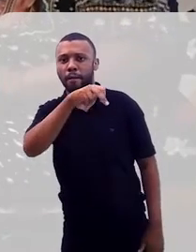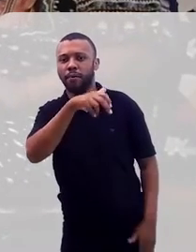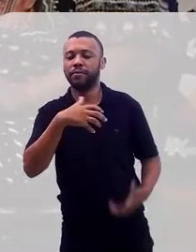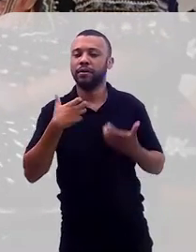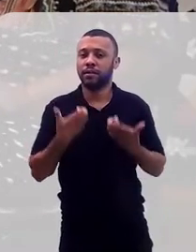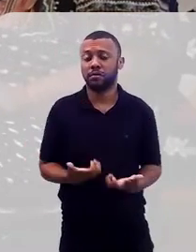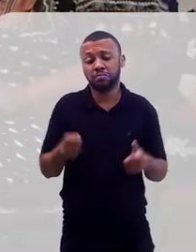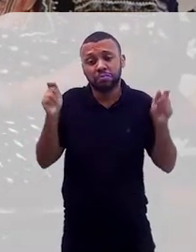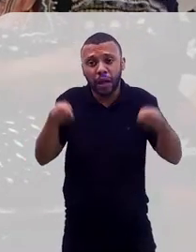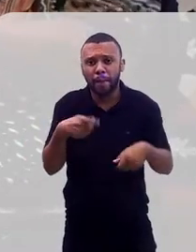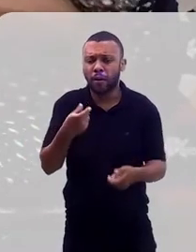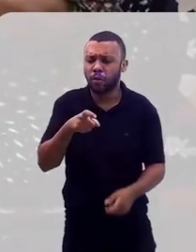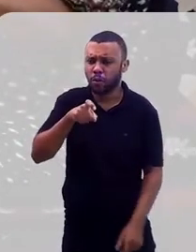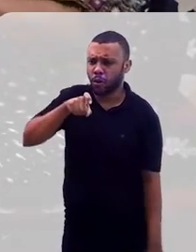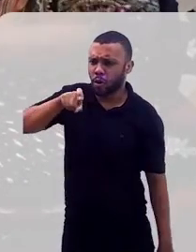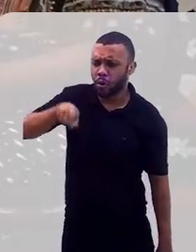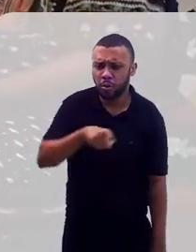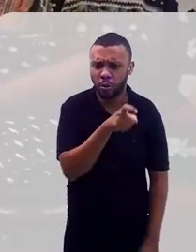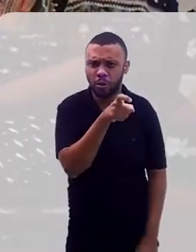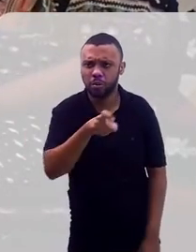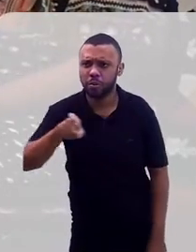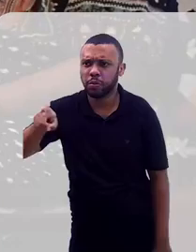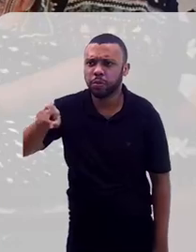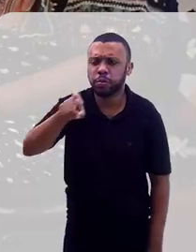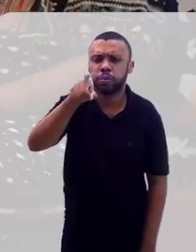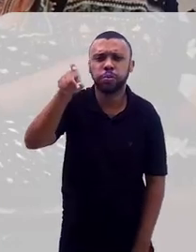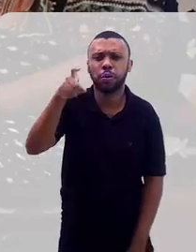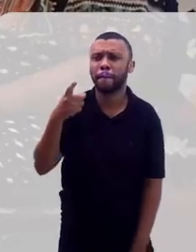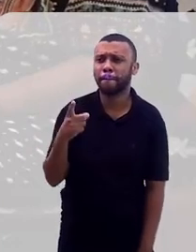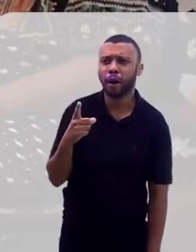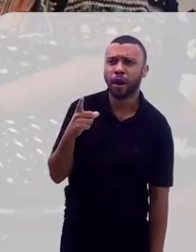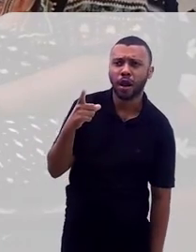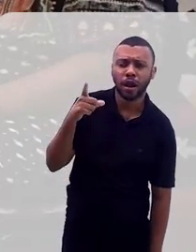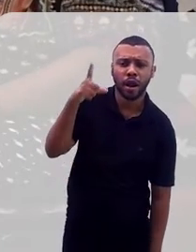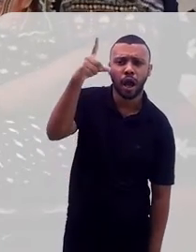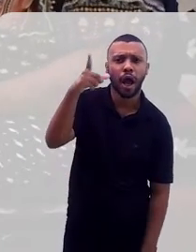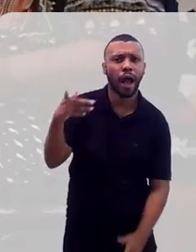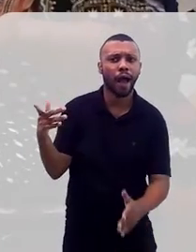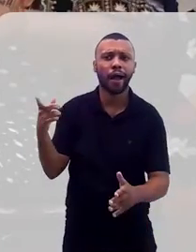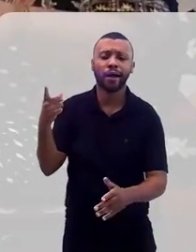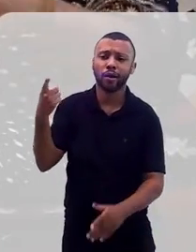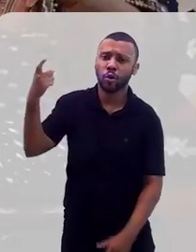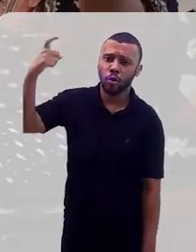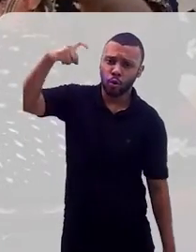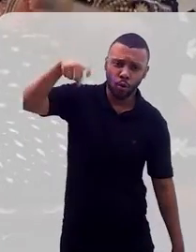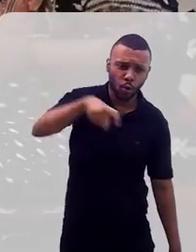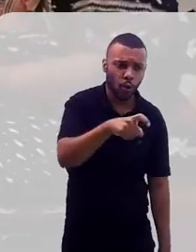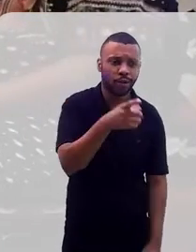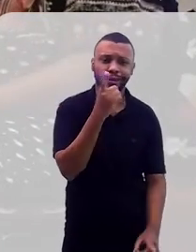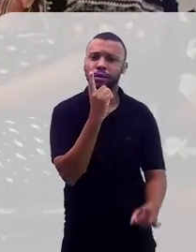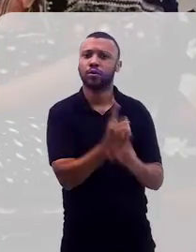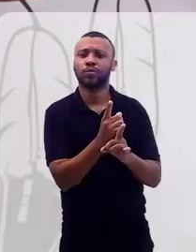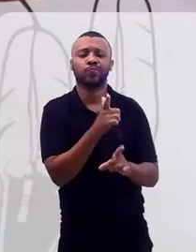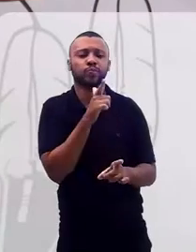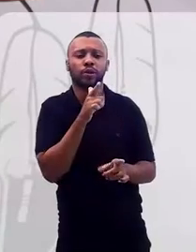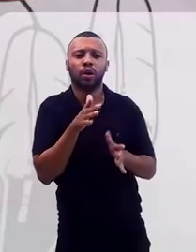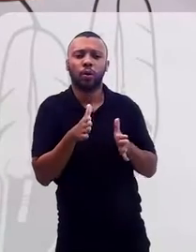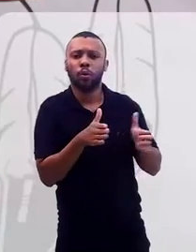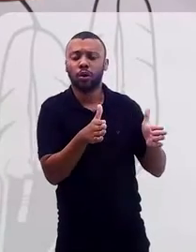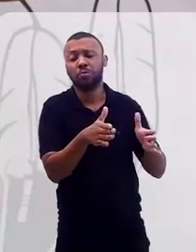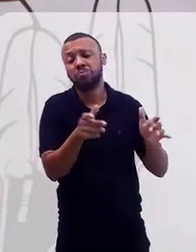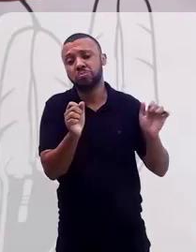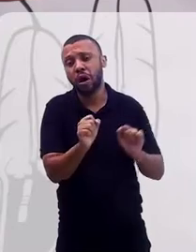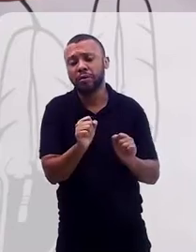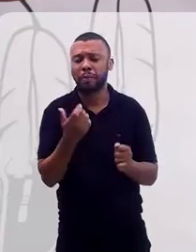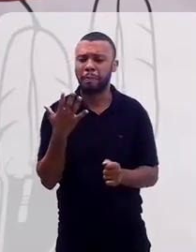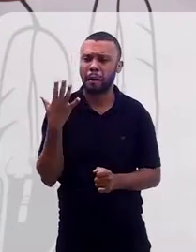montanha e Tô ficando cansada eu posso voar até o topo dessa montanha e dali voar até um rio então